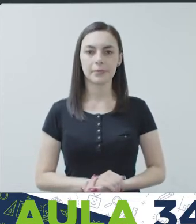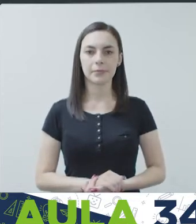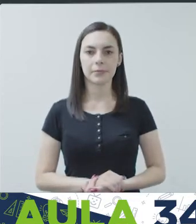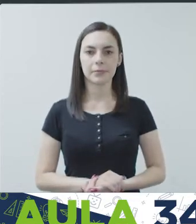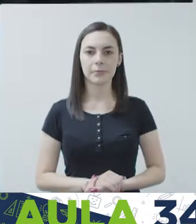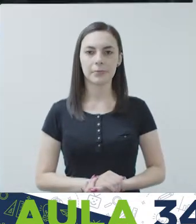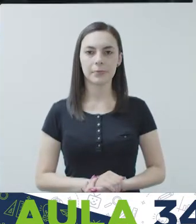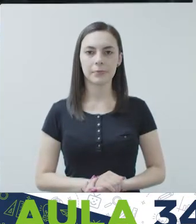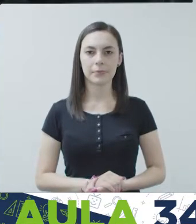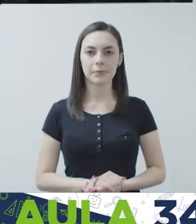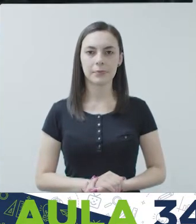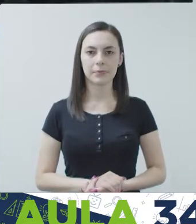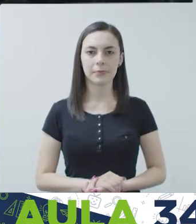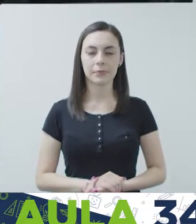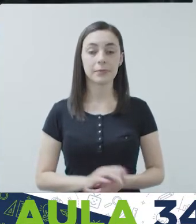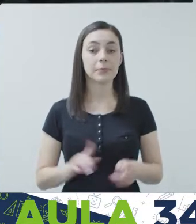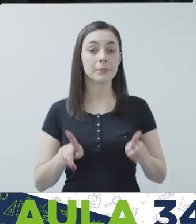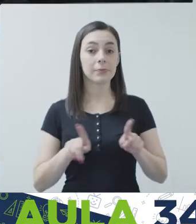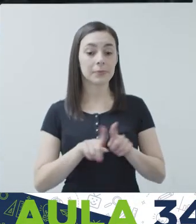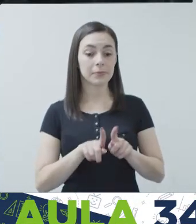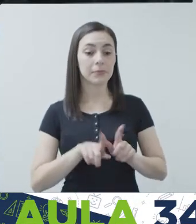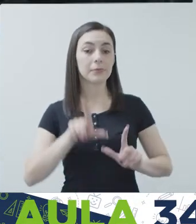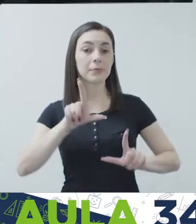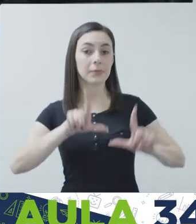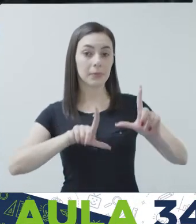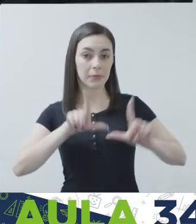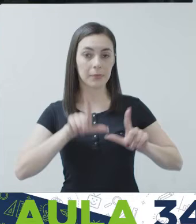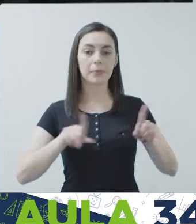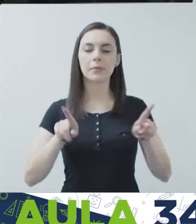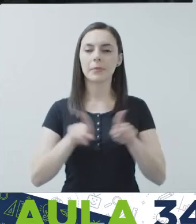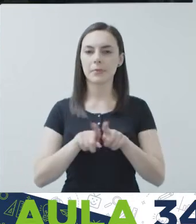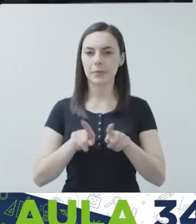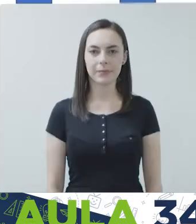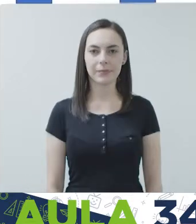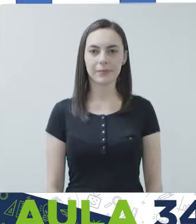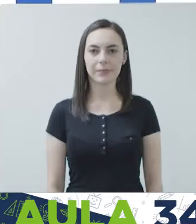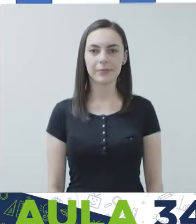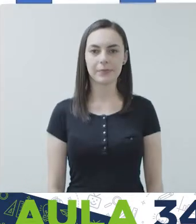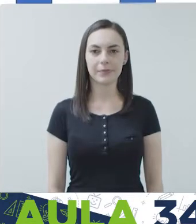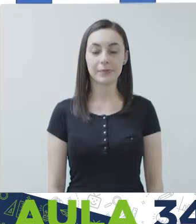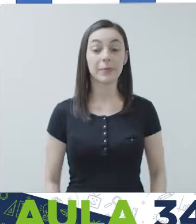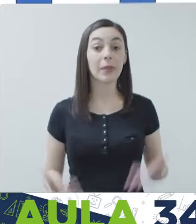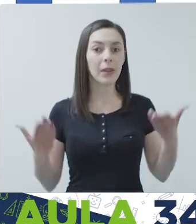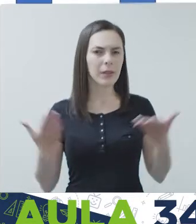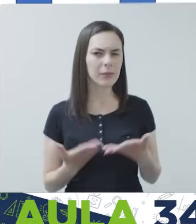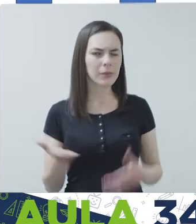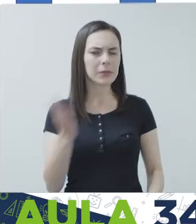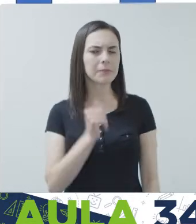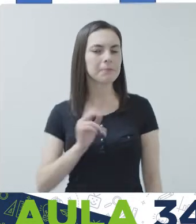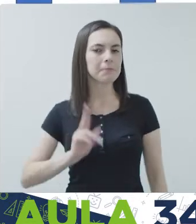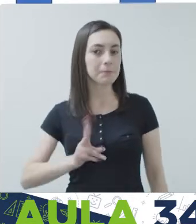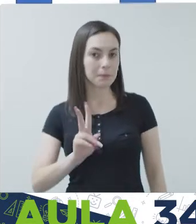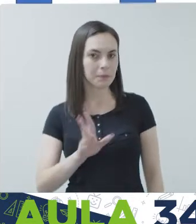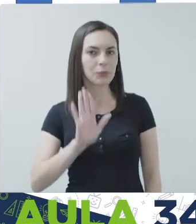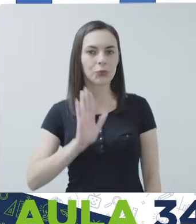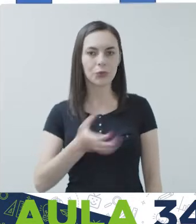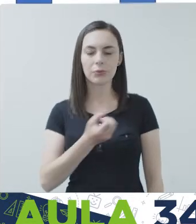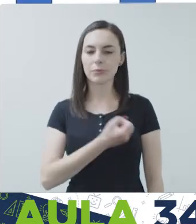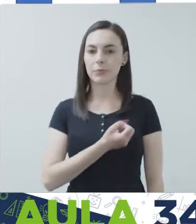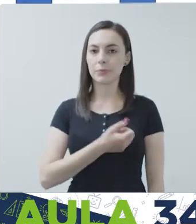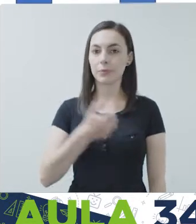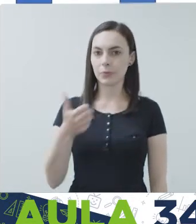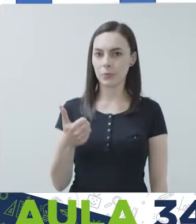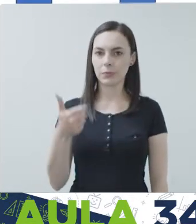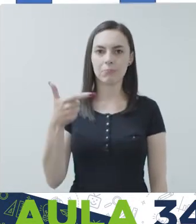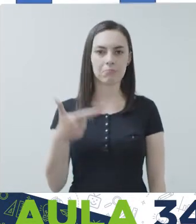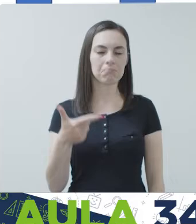Aqui na tela também tem número 2. Vamos continuar? Fizemos o número 1 e o